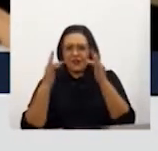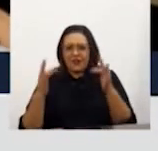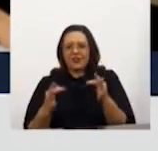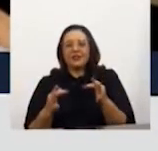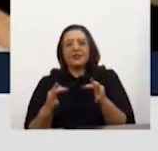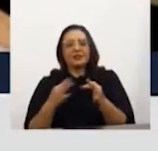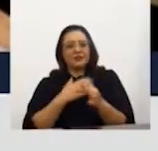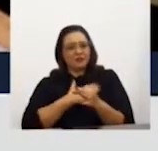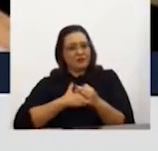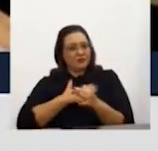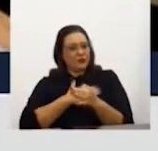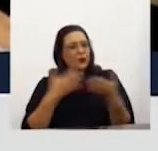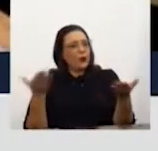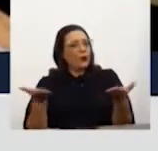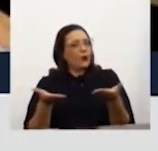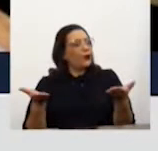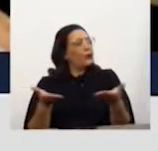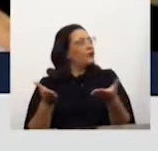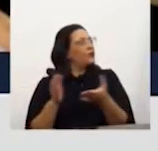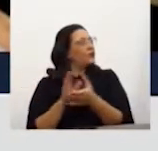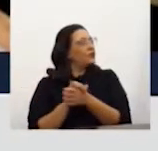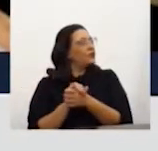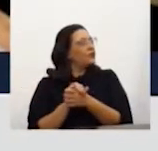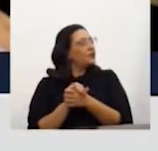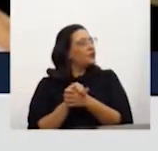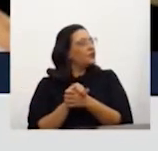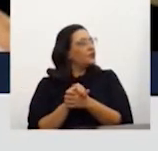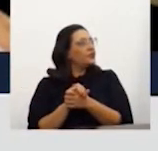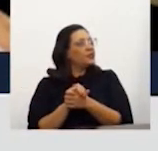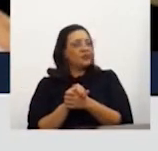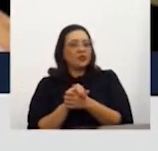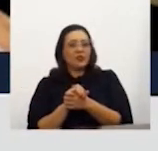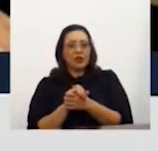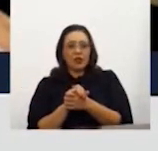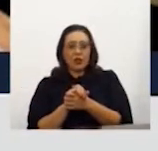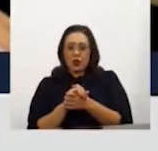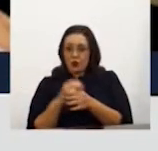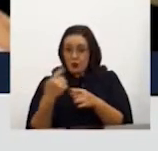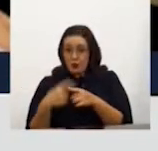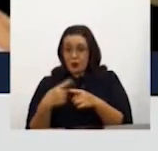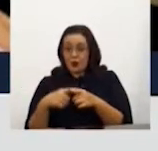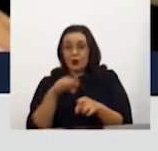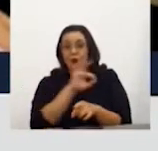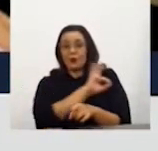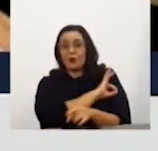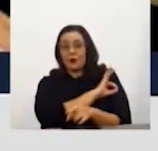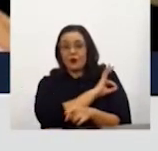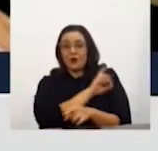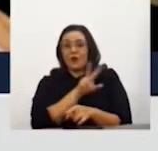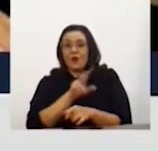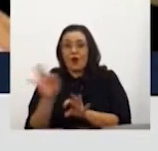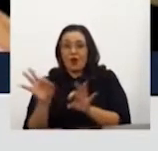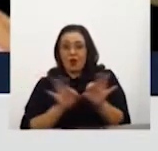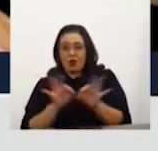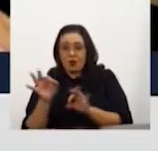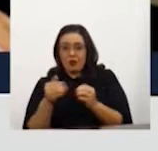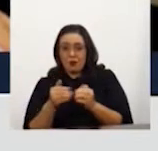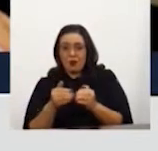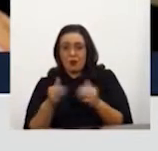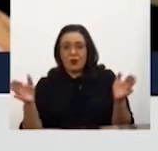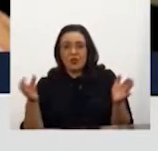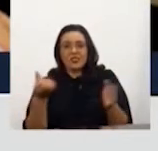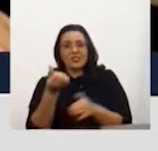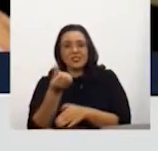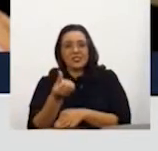rua Pasqualino Pedrazoli, na região leste da cidade. Abriu a licitação que vai ser agora, dia